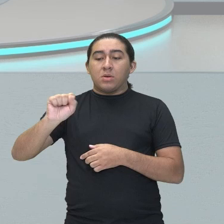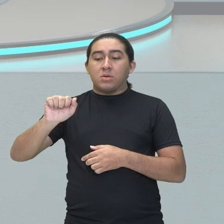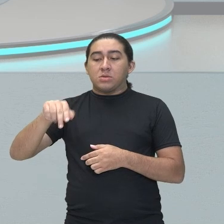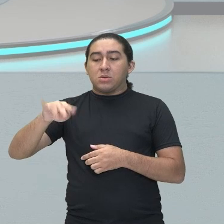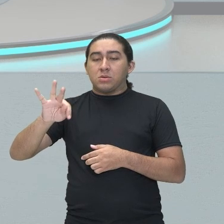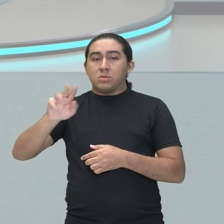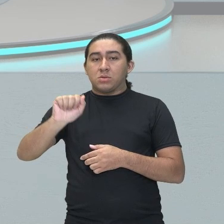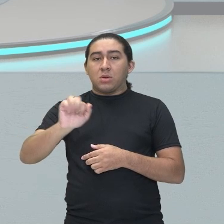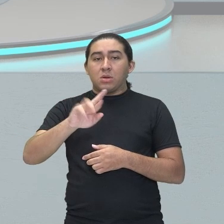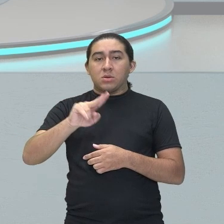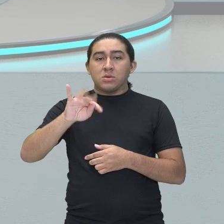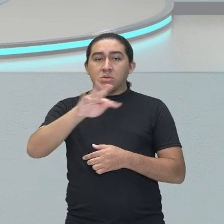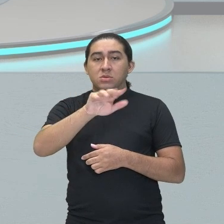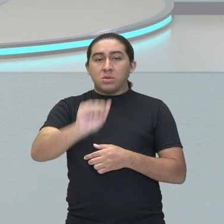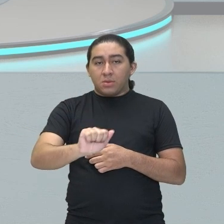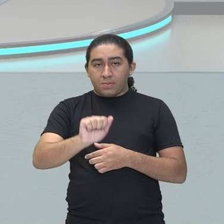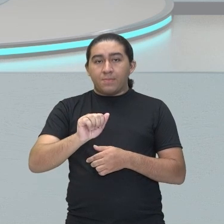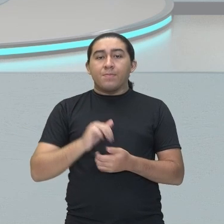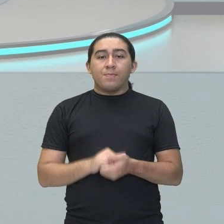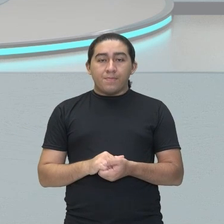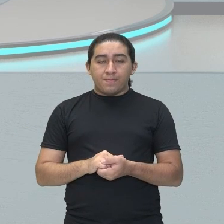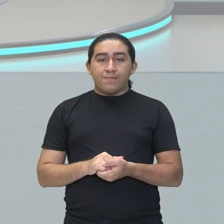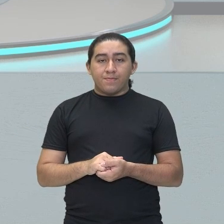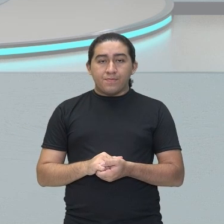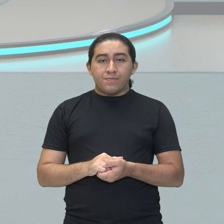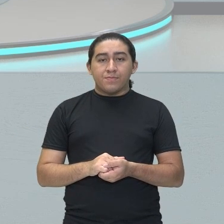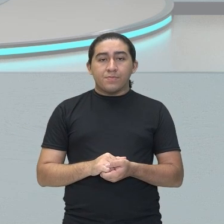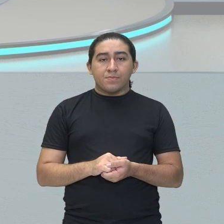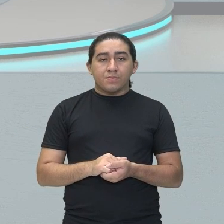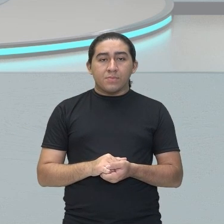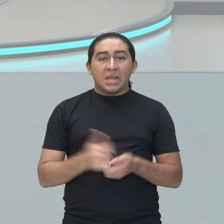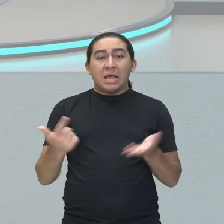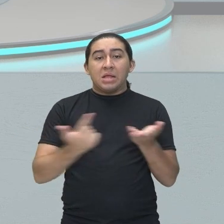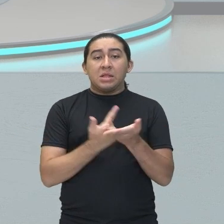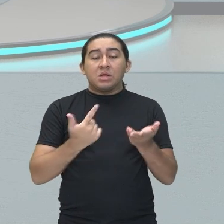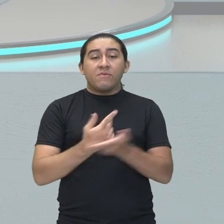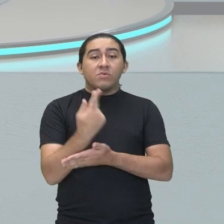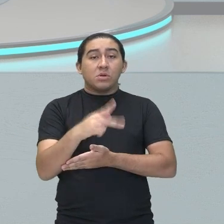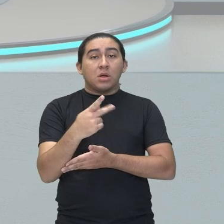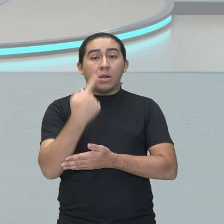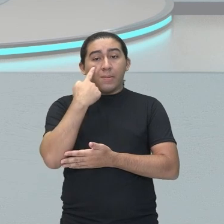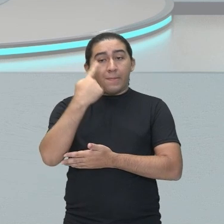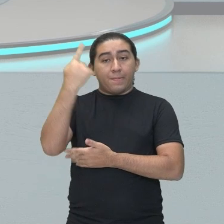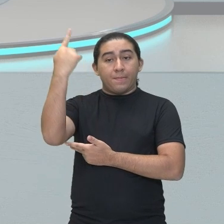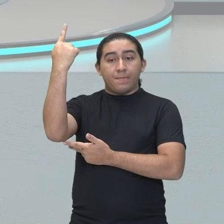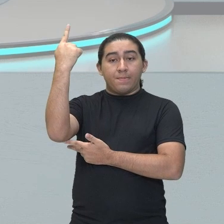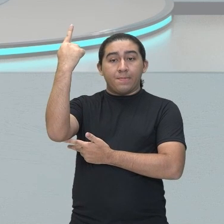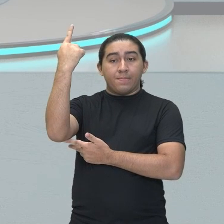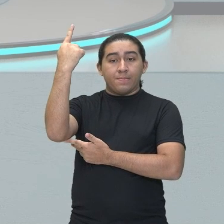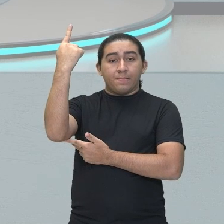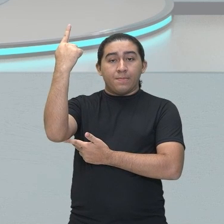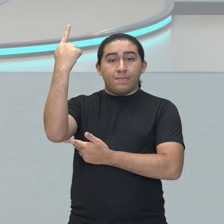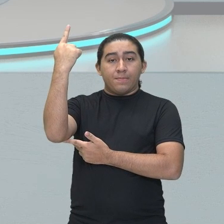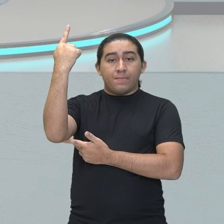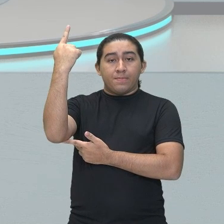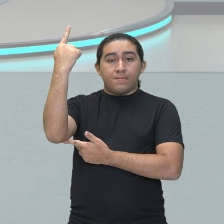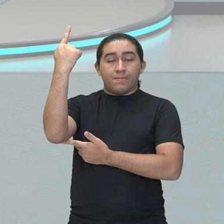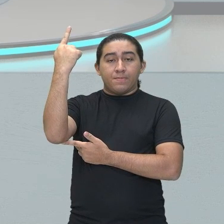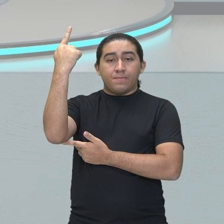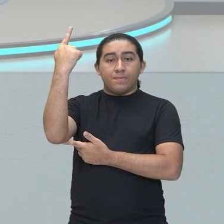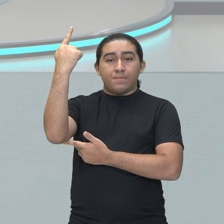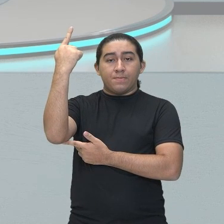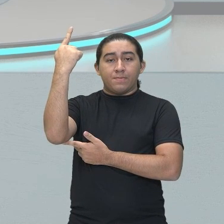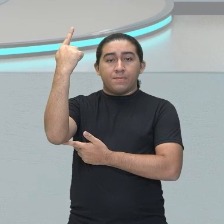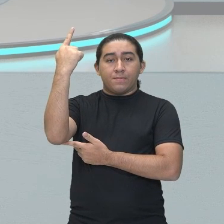esse Santa Rita Durão, suas obras são Pro Amina